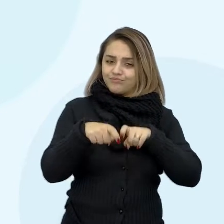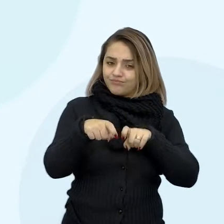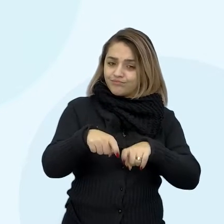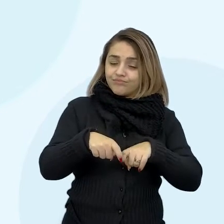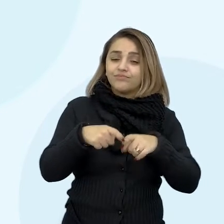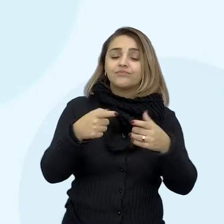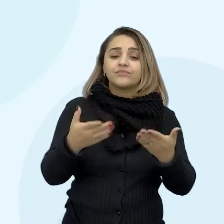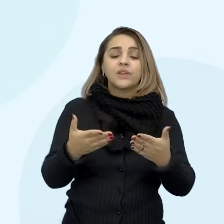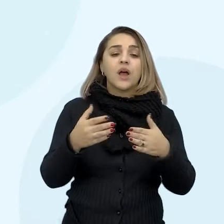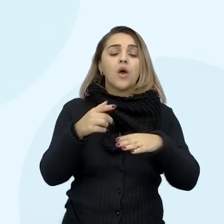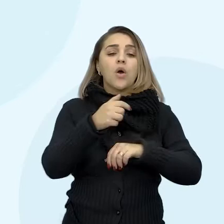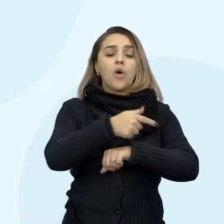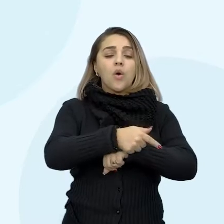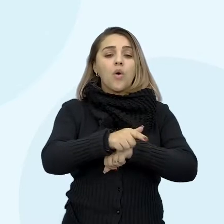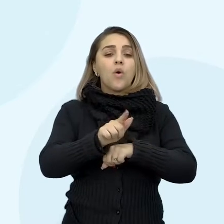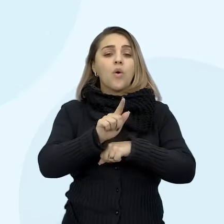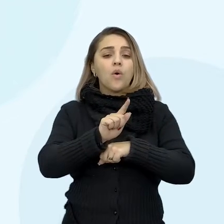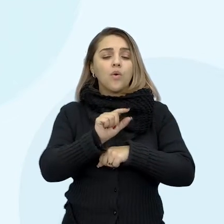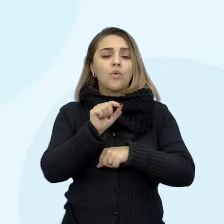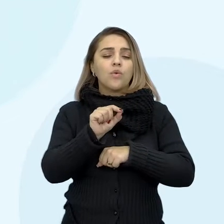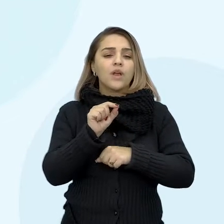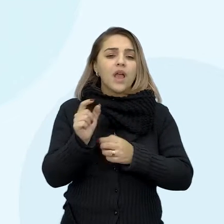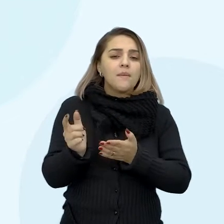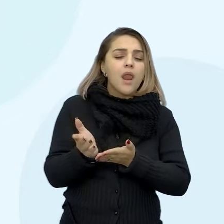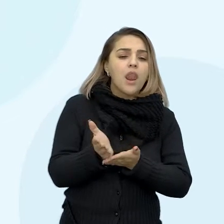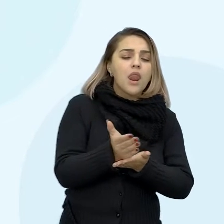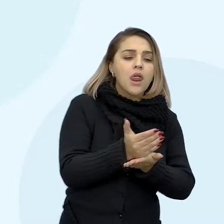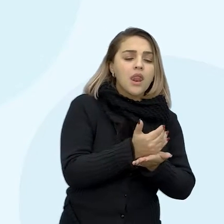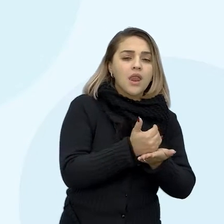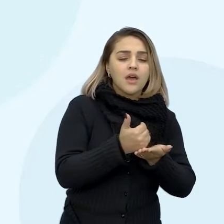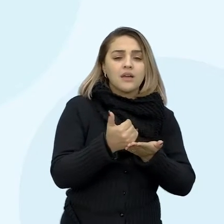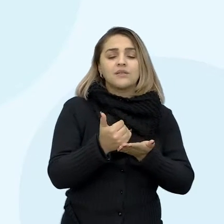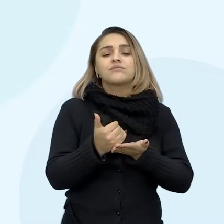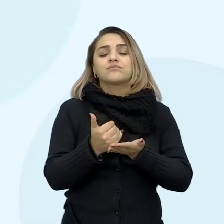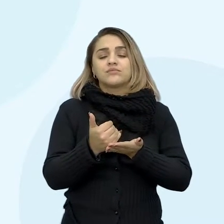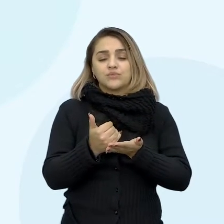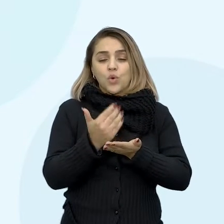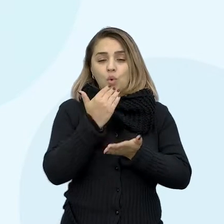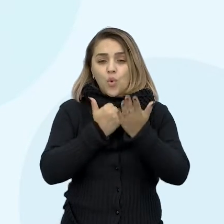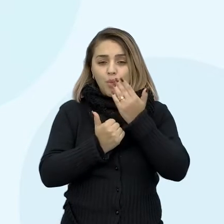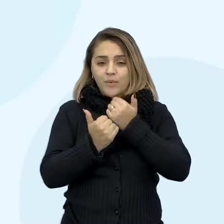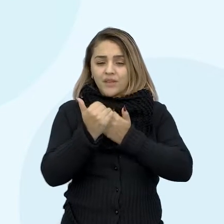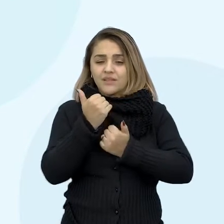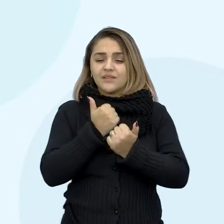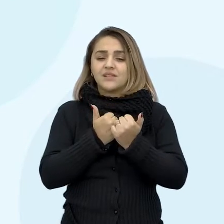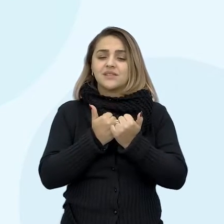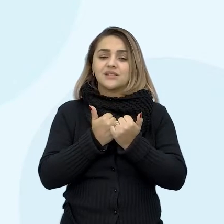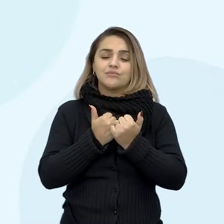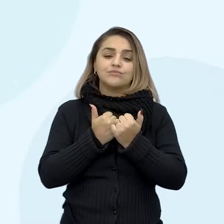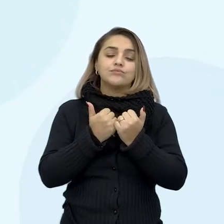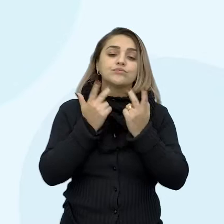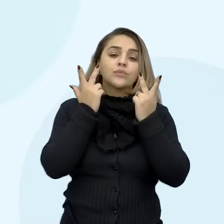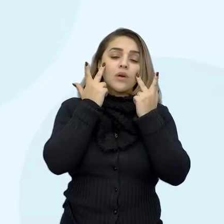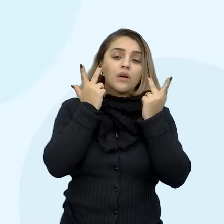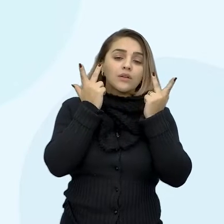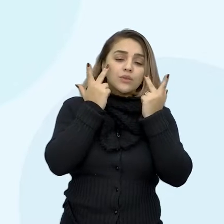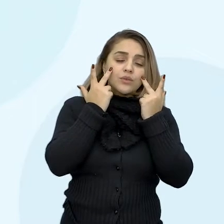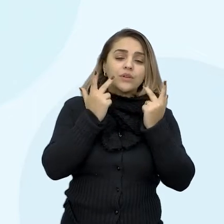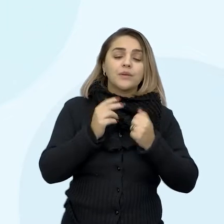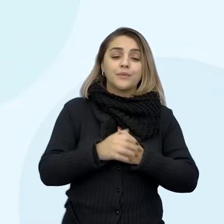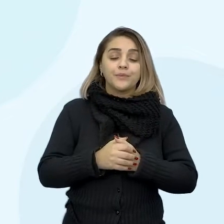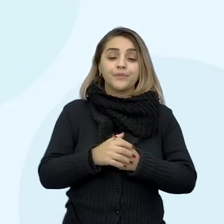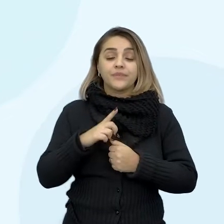Essa ONG, ela coleta alimentos orgânicos frescos. Esse é um detalhe interessante. A